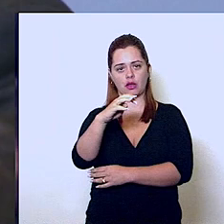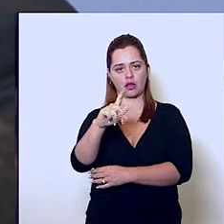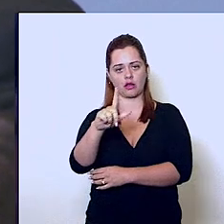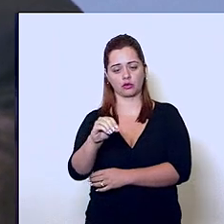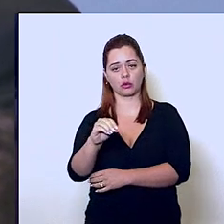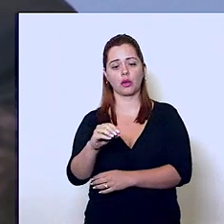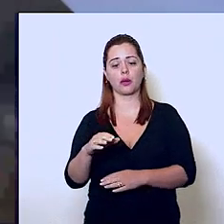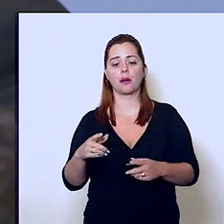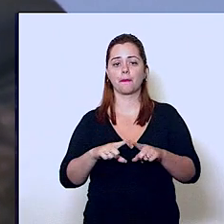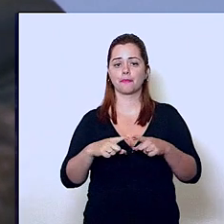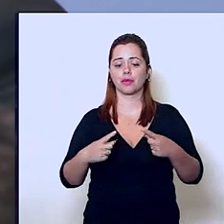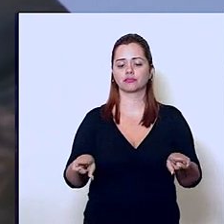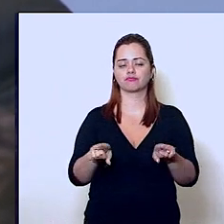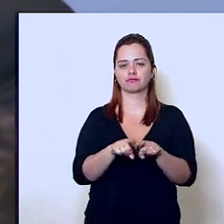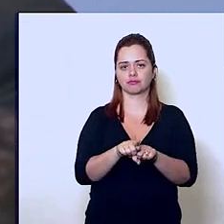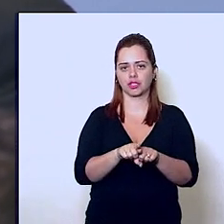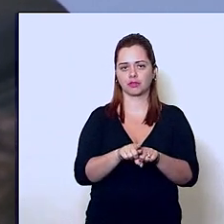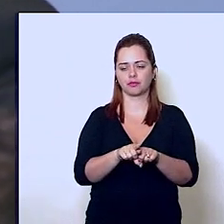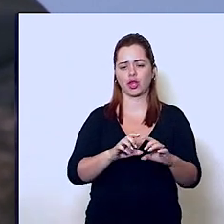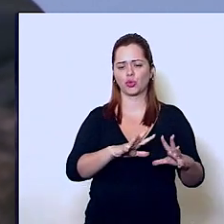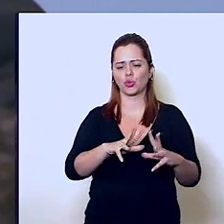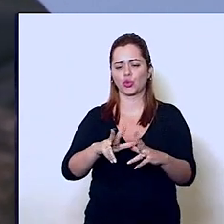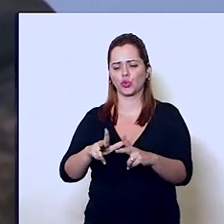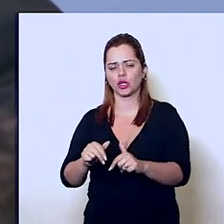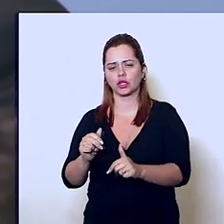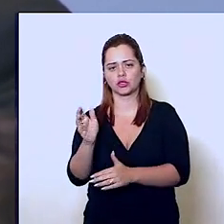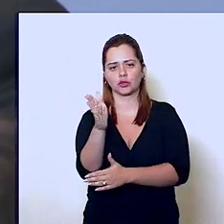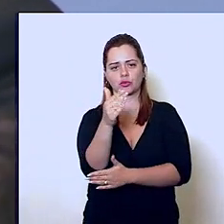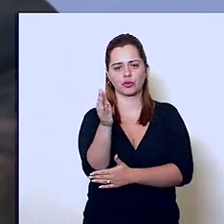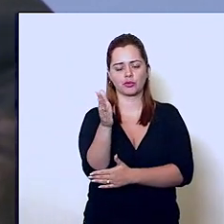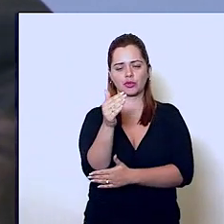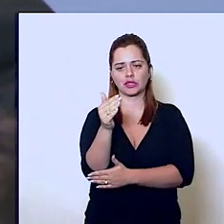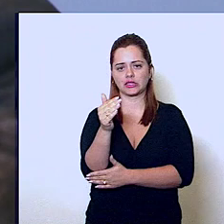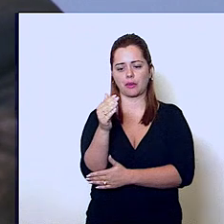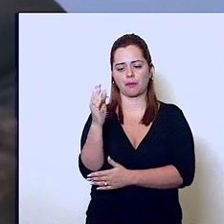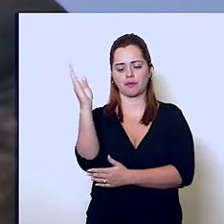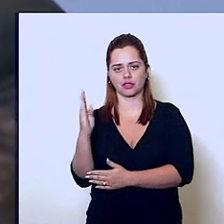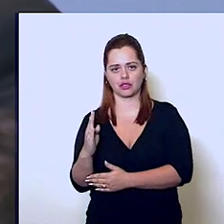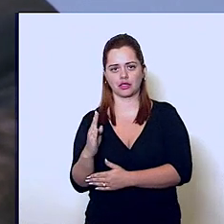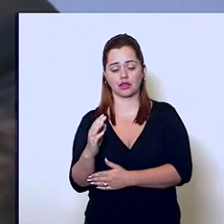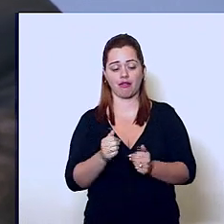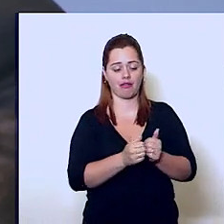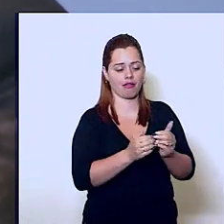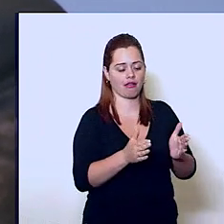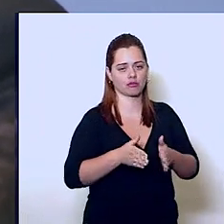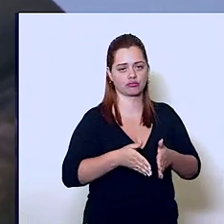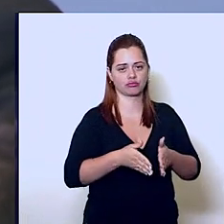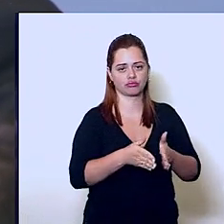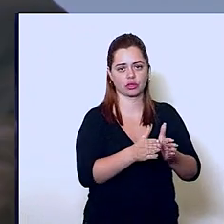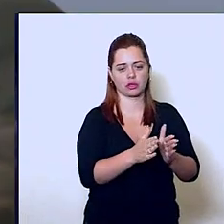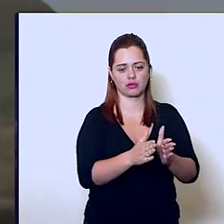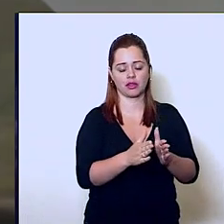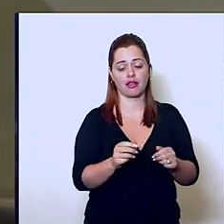a diplomacia clássica, construtora de pontes, que abre caminhos, que apazigua, que estende